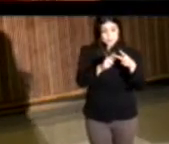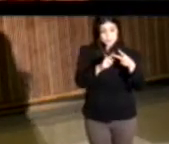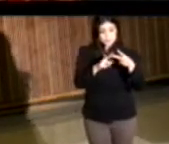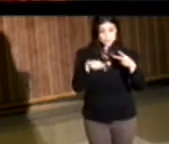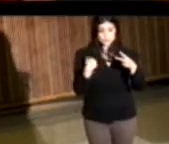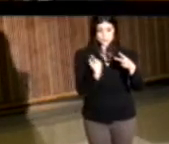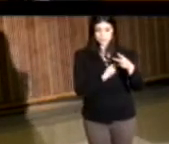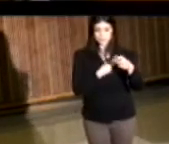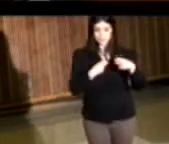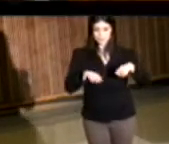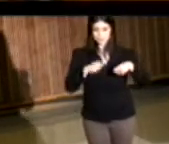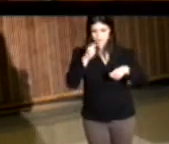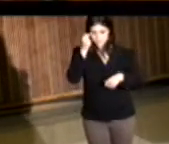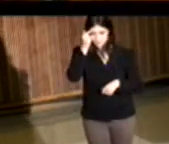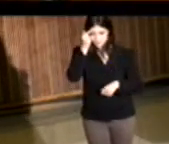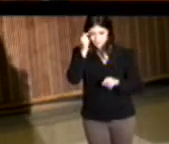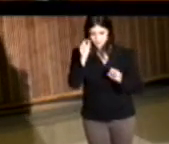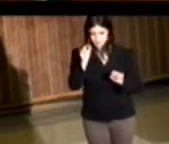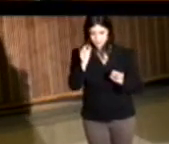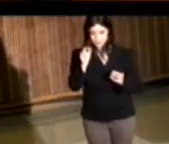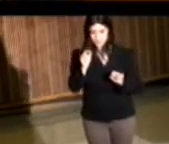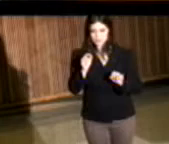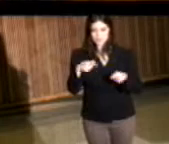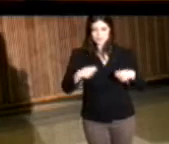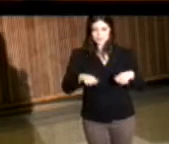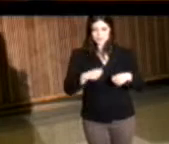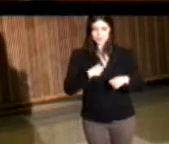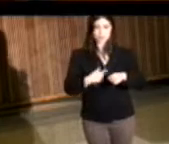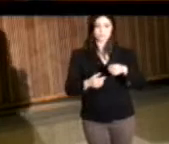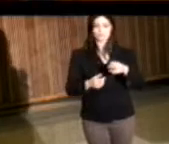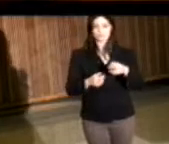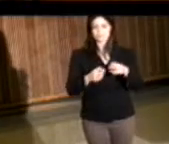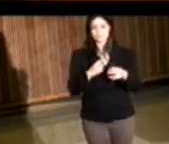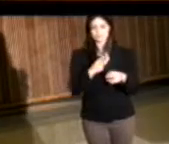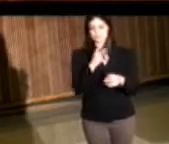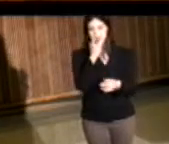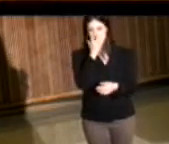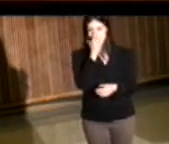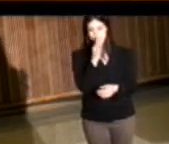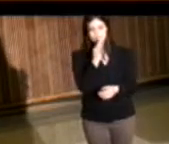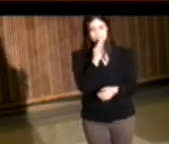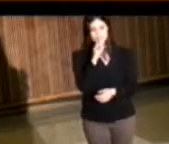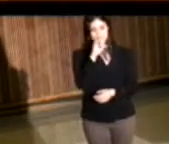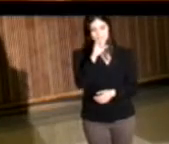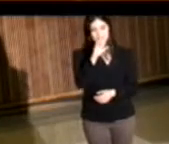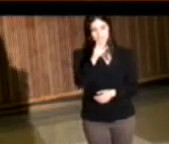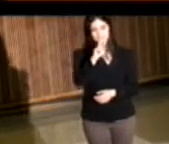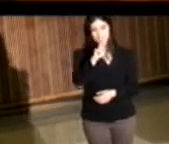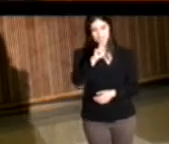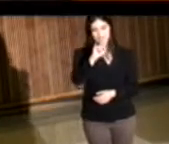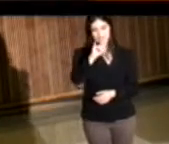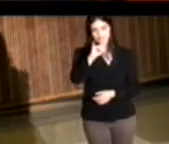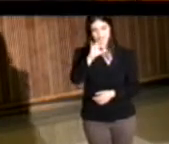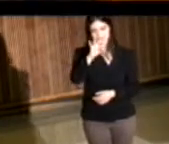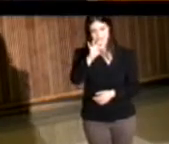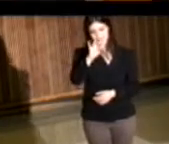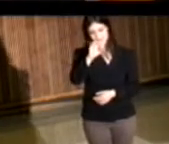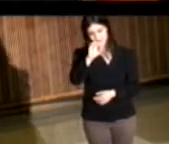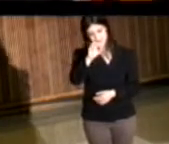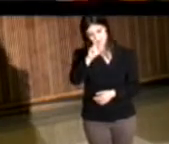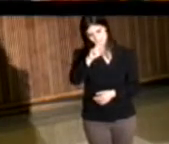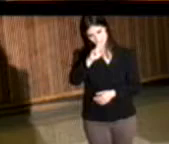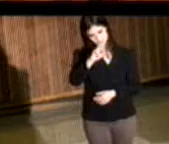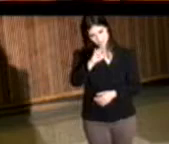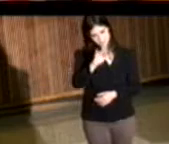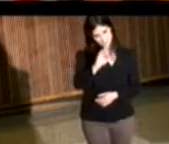eu estou utilizando para julgar a vida e as pessoas. Toda vez que eu faço um juízo de